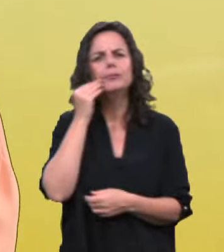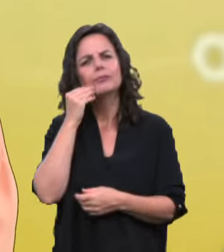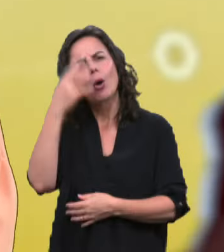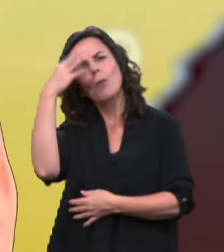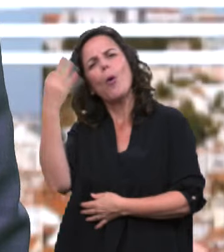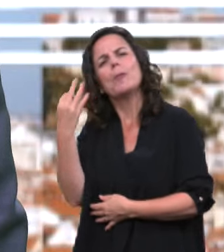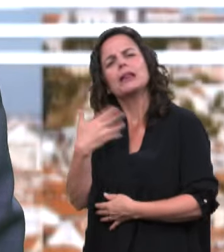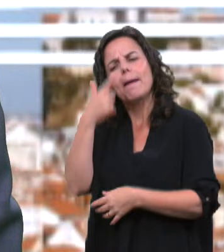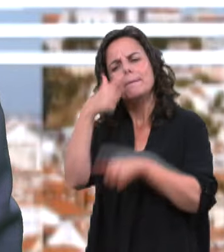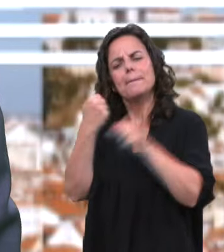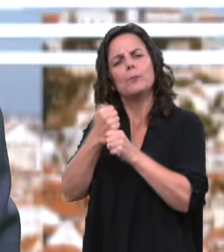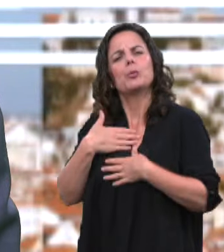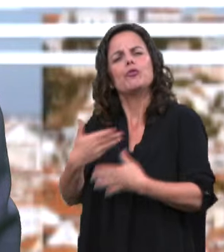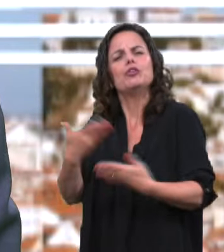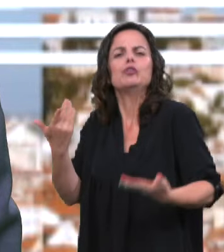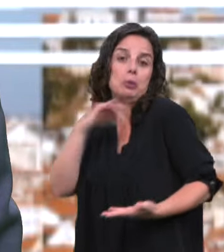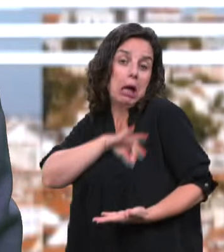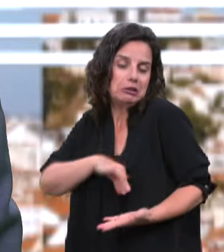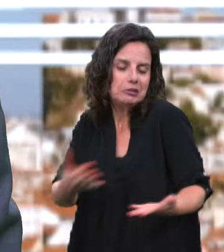dos profissionais? Os profissionais